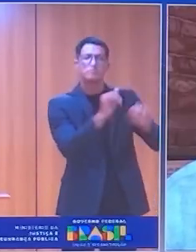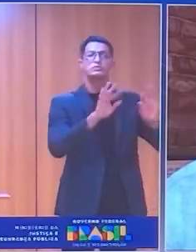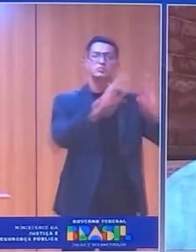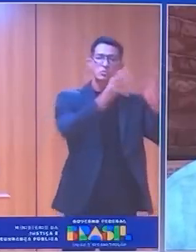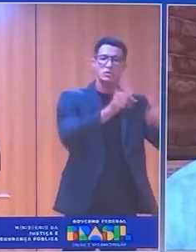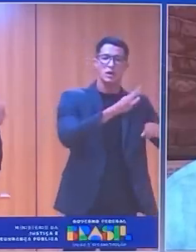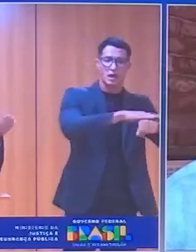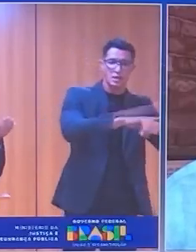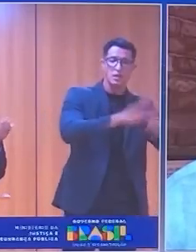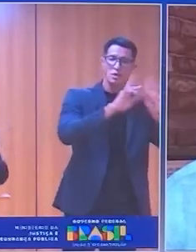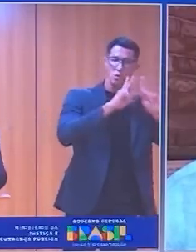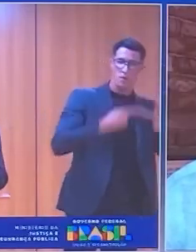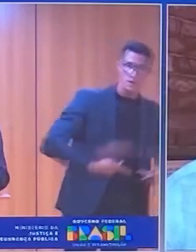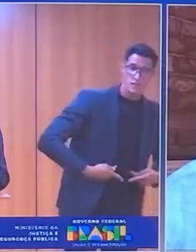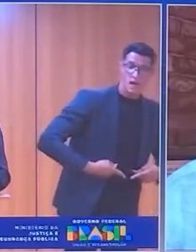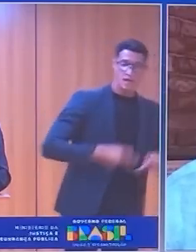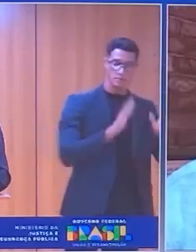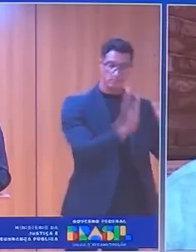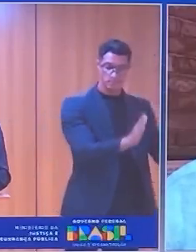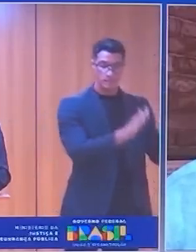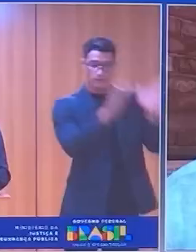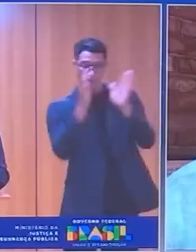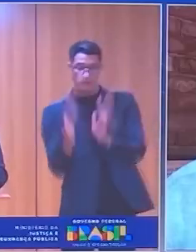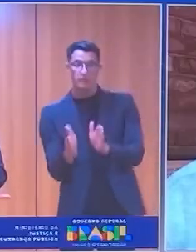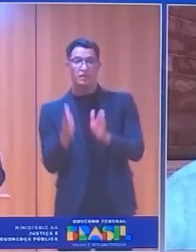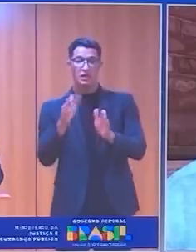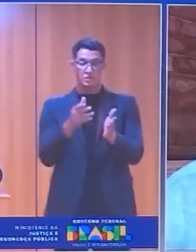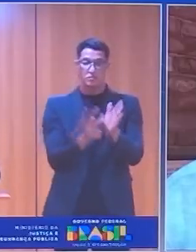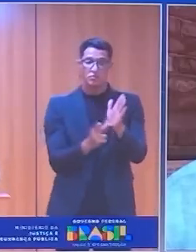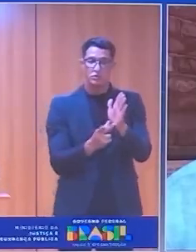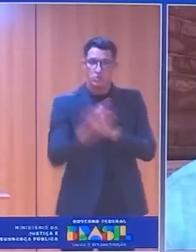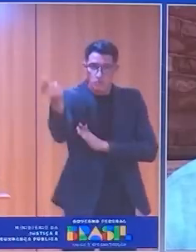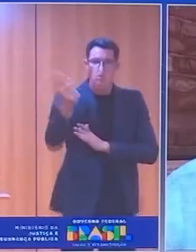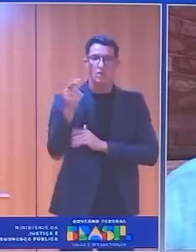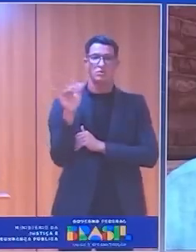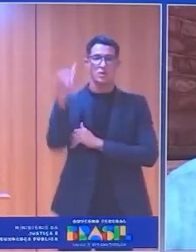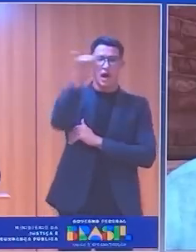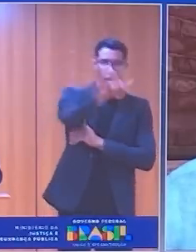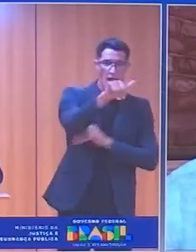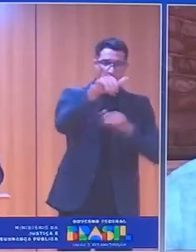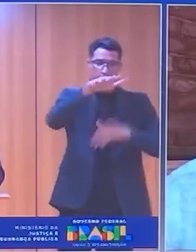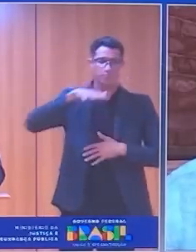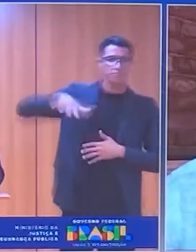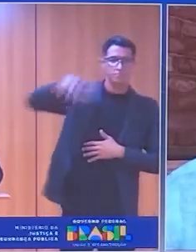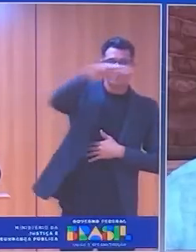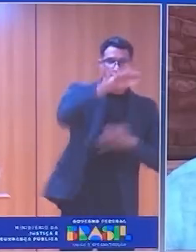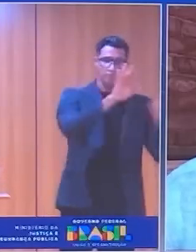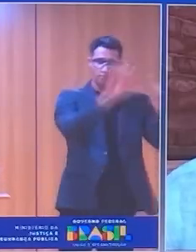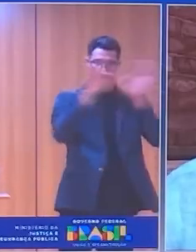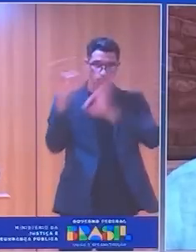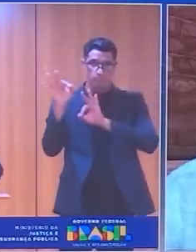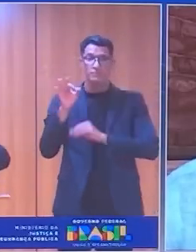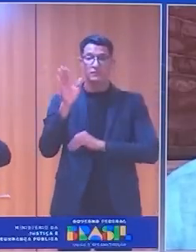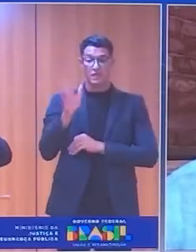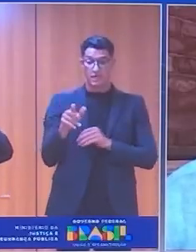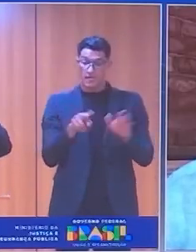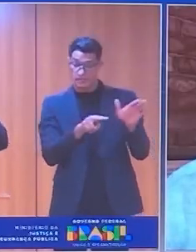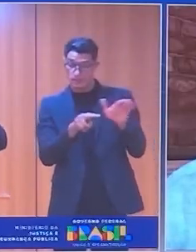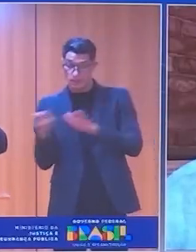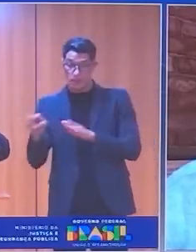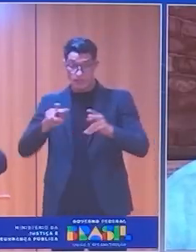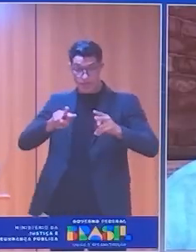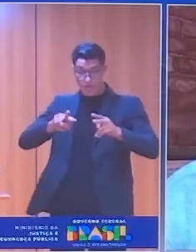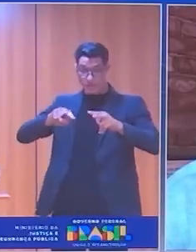intestino desse povo, né? Quase todo mundo é... Bolsonaro teve. Bolsonaro teve. Apesar